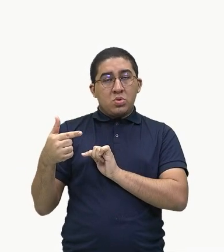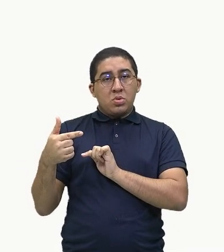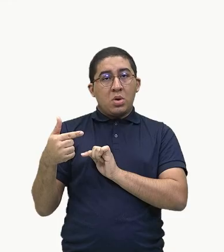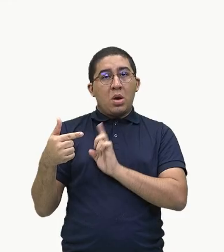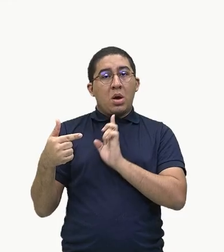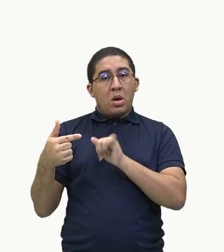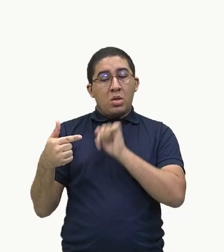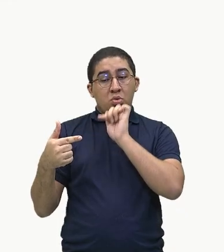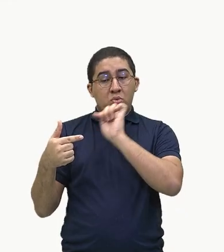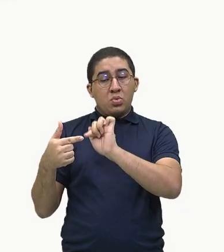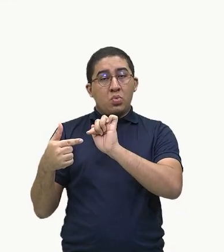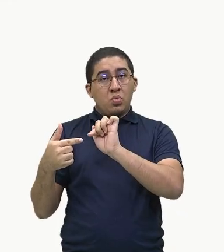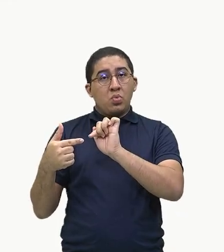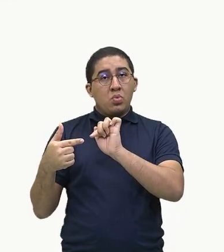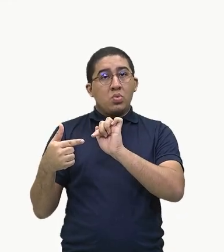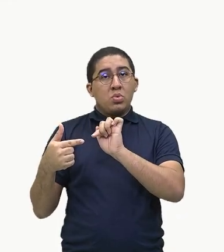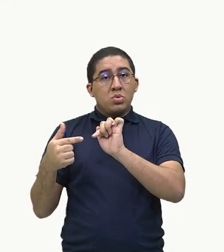relação